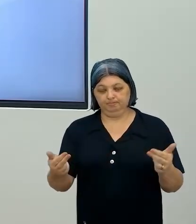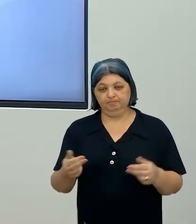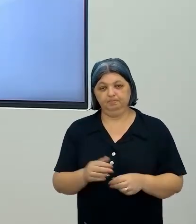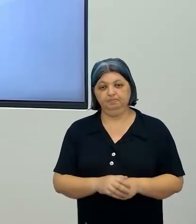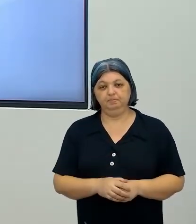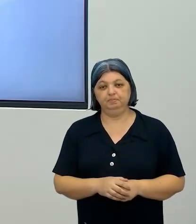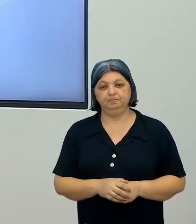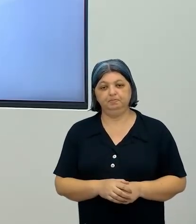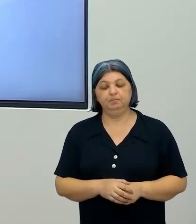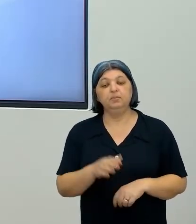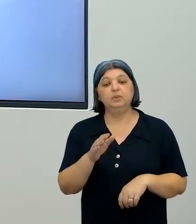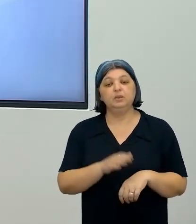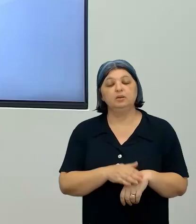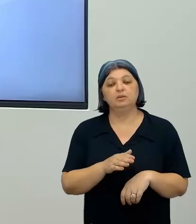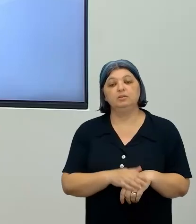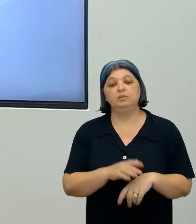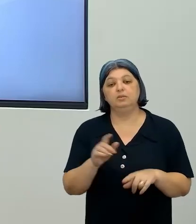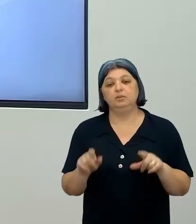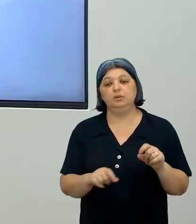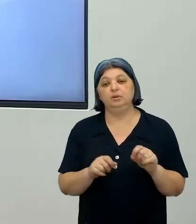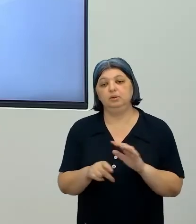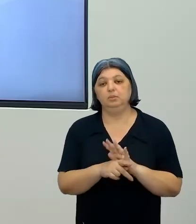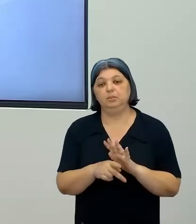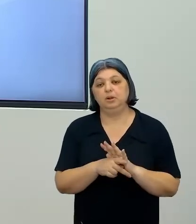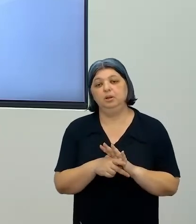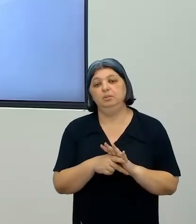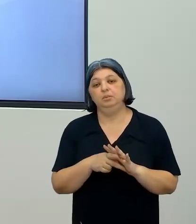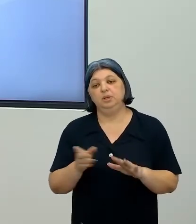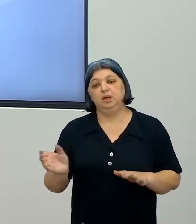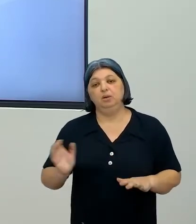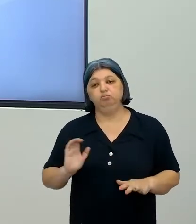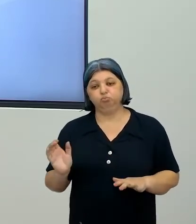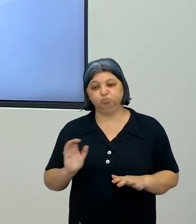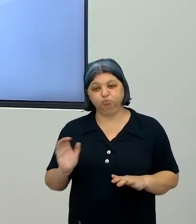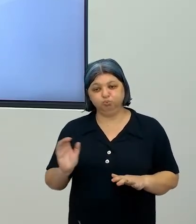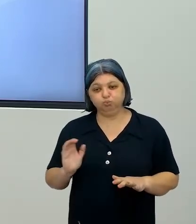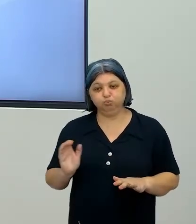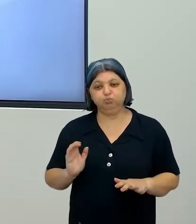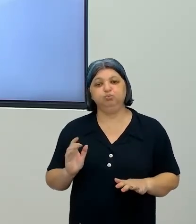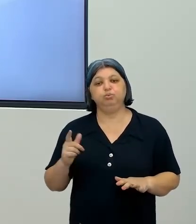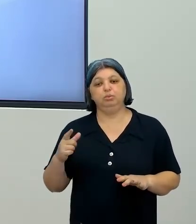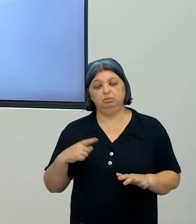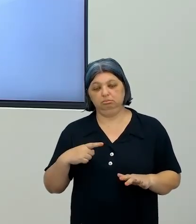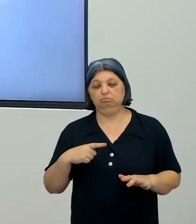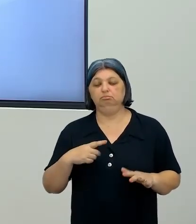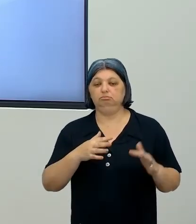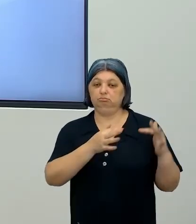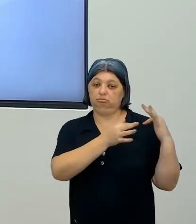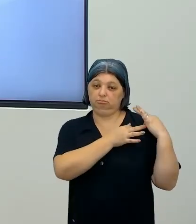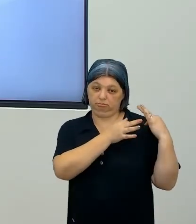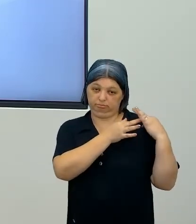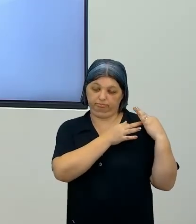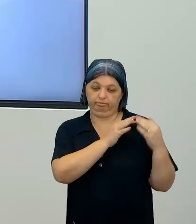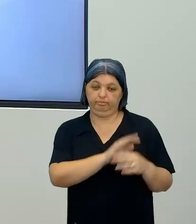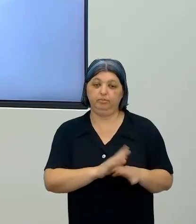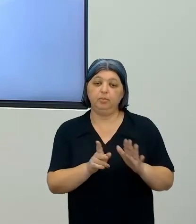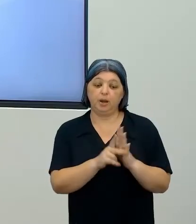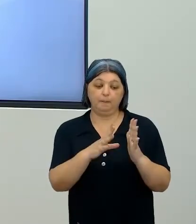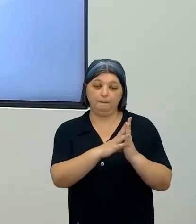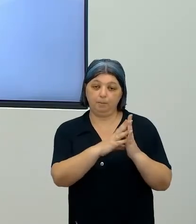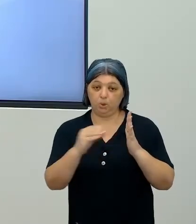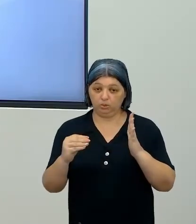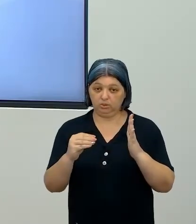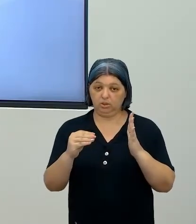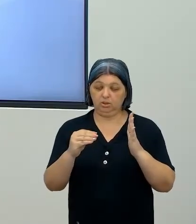que faz essa circulação de riquezas ter uma grande impulsão, mas esse modelo industrial,